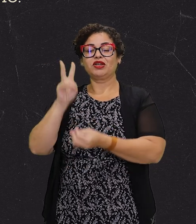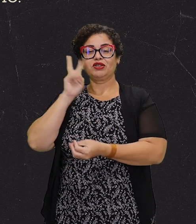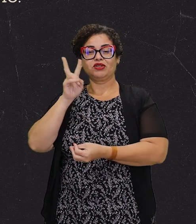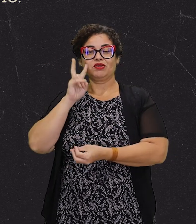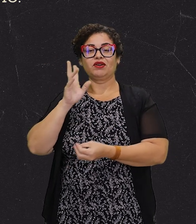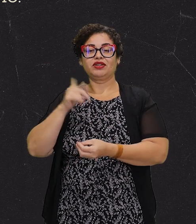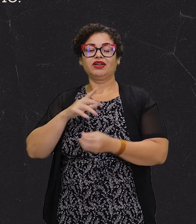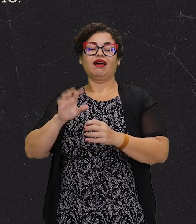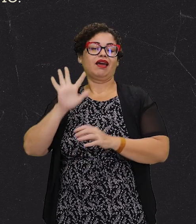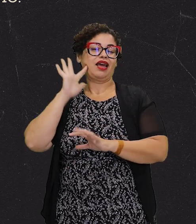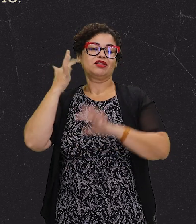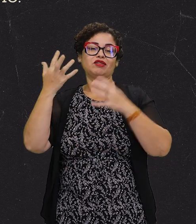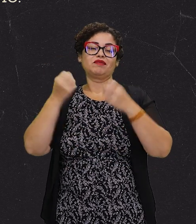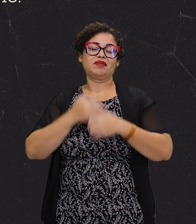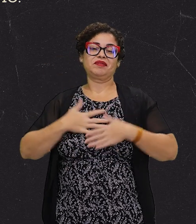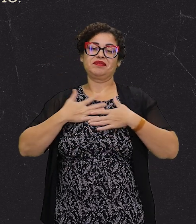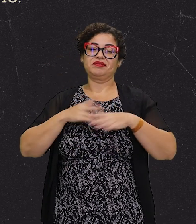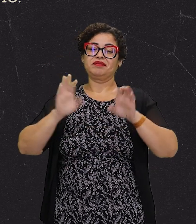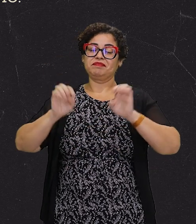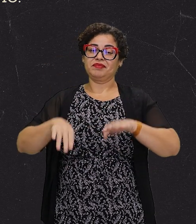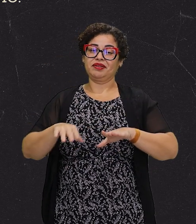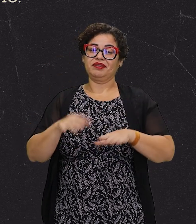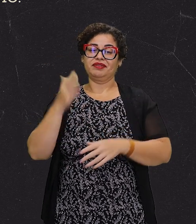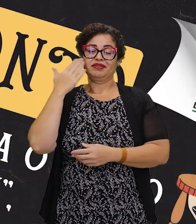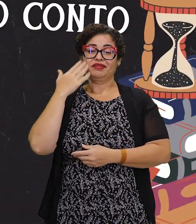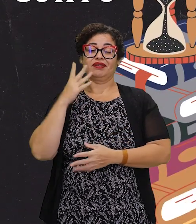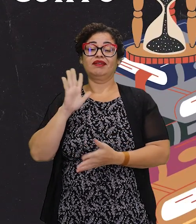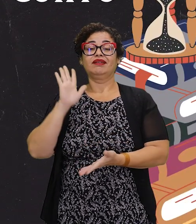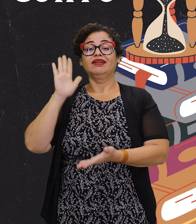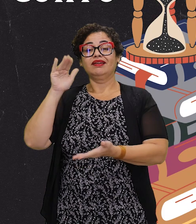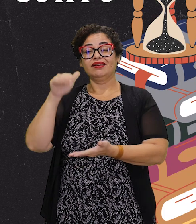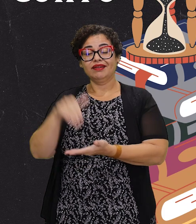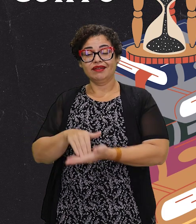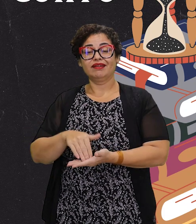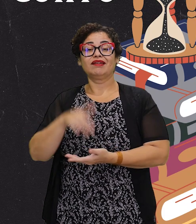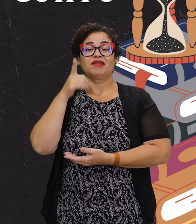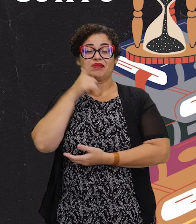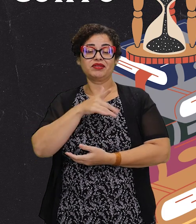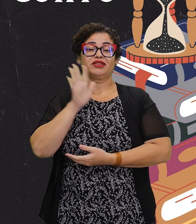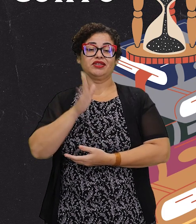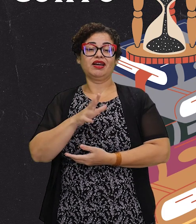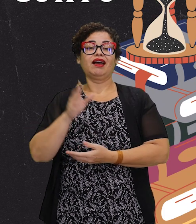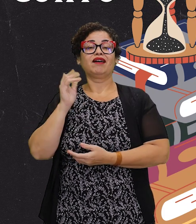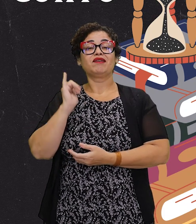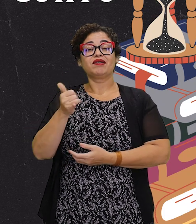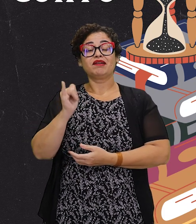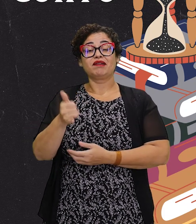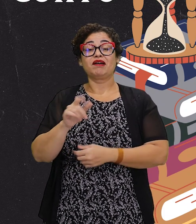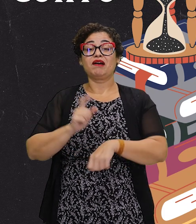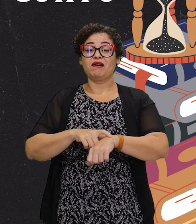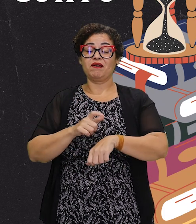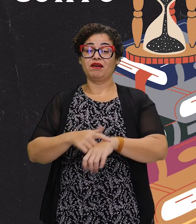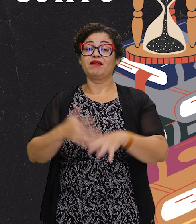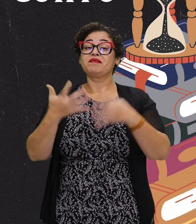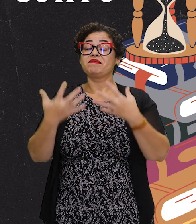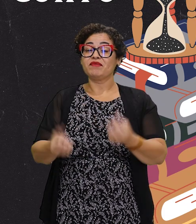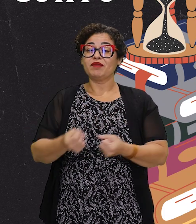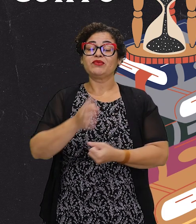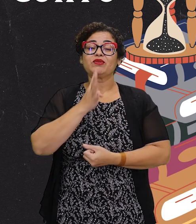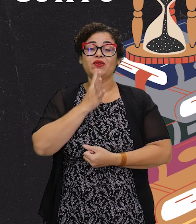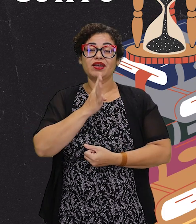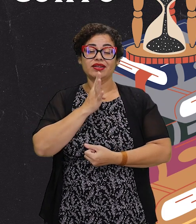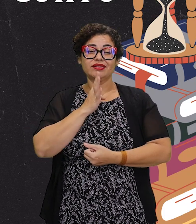a história com um desfecho satisfatório. Chegamos agora à hora do conto.